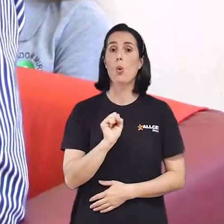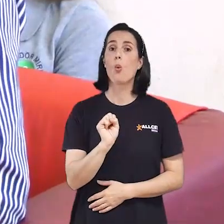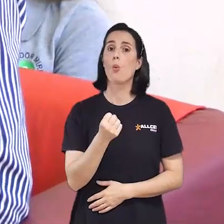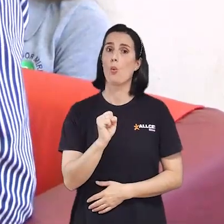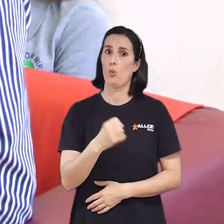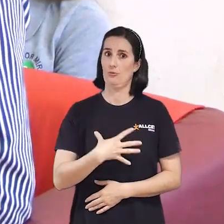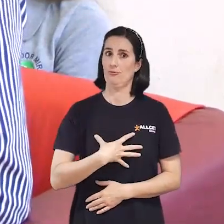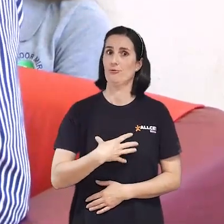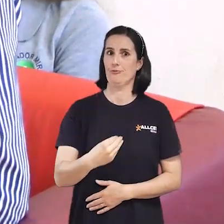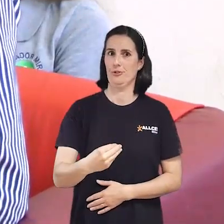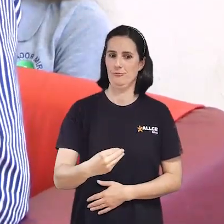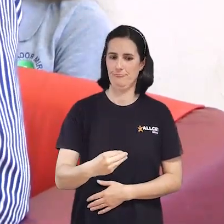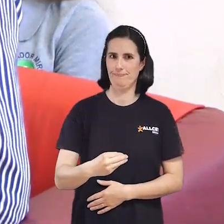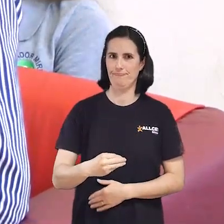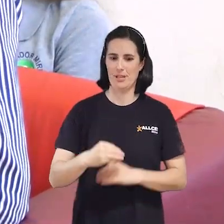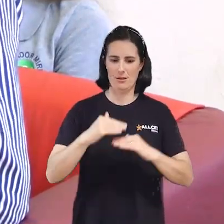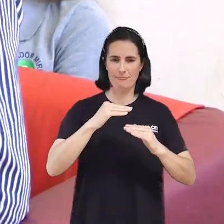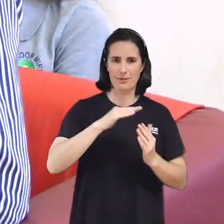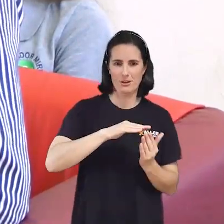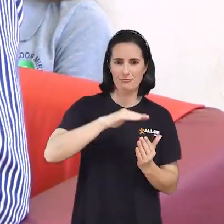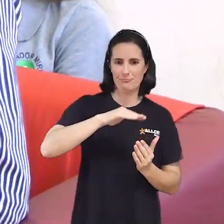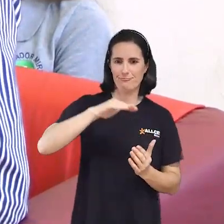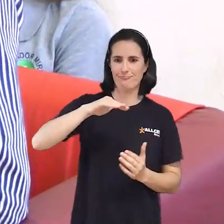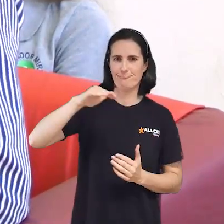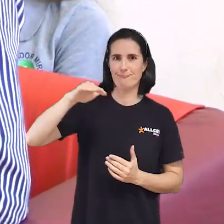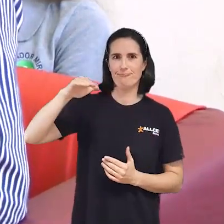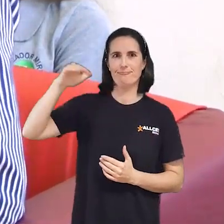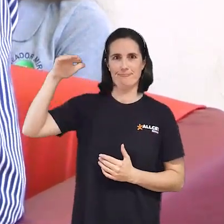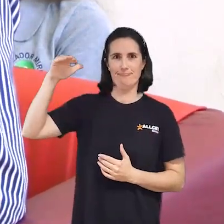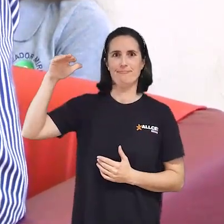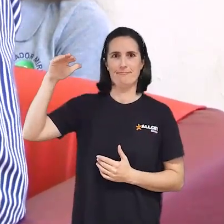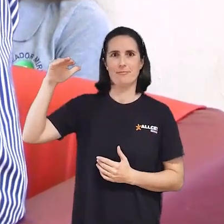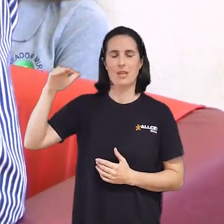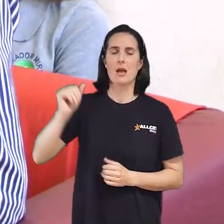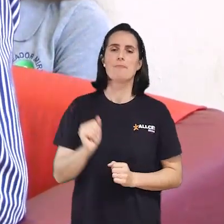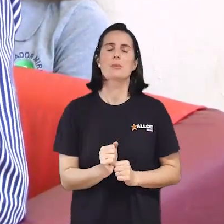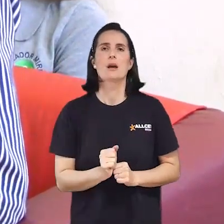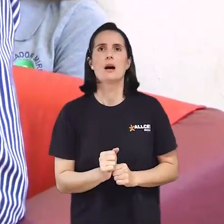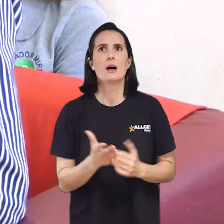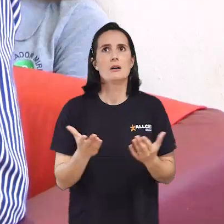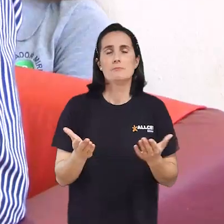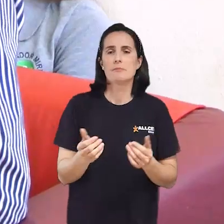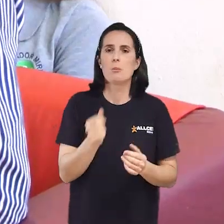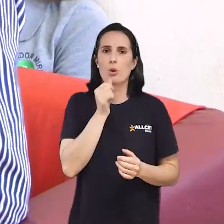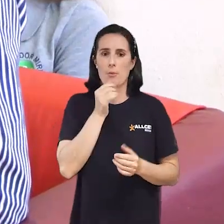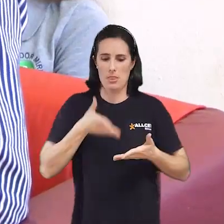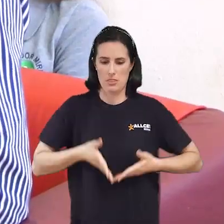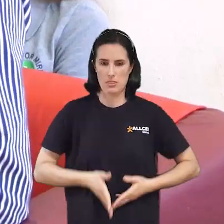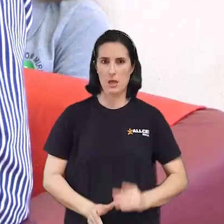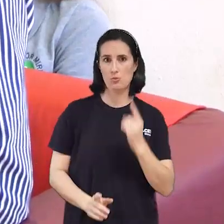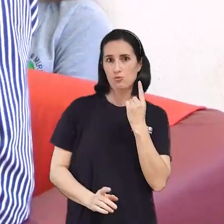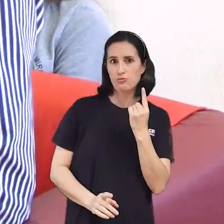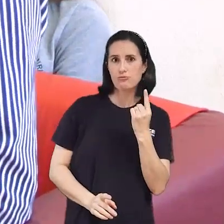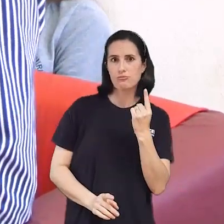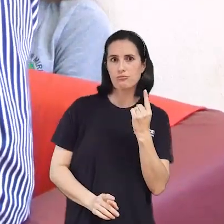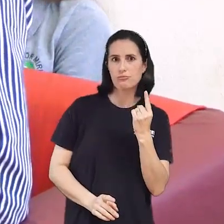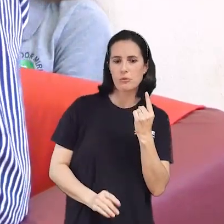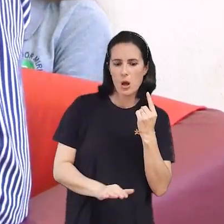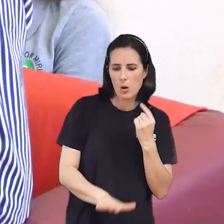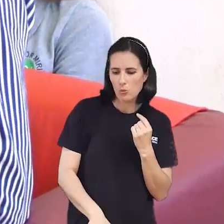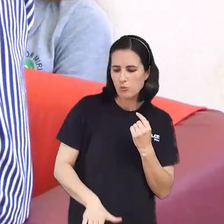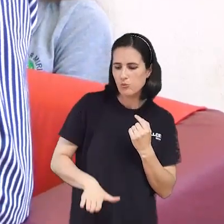sabe? Porque os meus pais tiveram muita dificuldade em criar os filhos. Éramos em